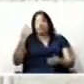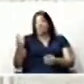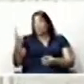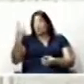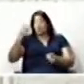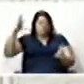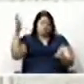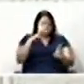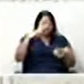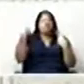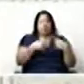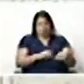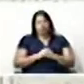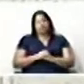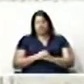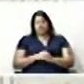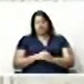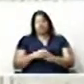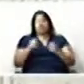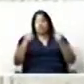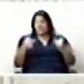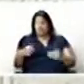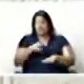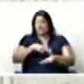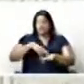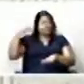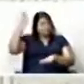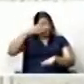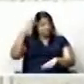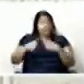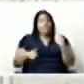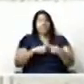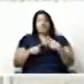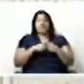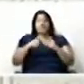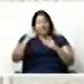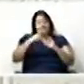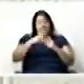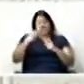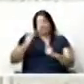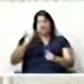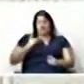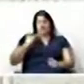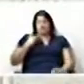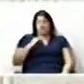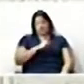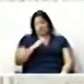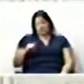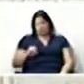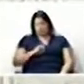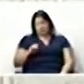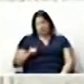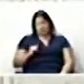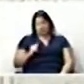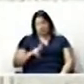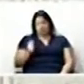ele é maltratado. Então, eu estou usando esse tempo aqui, cedido pelo médico, colega, vereador Jorge Rato.